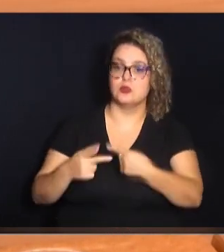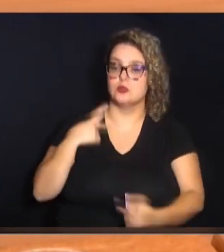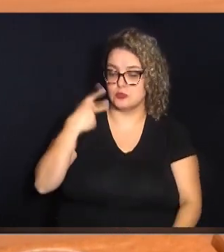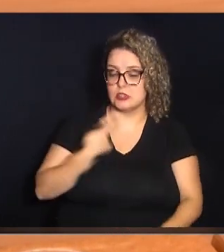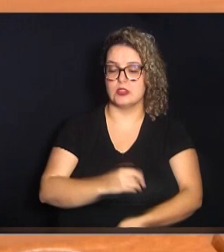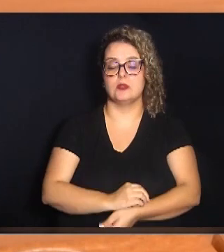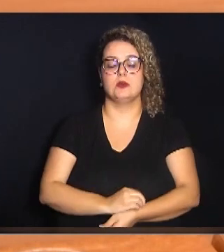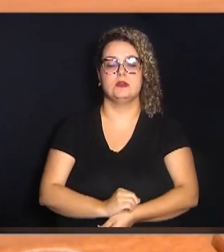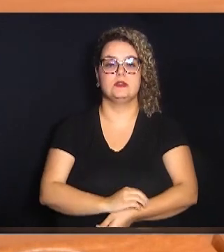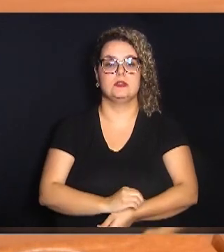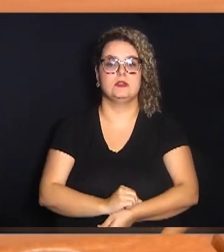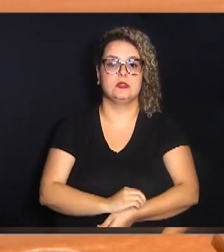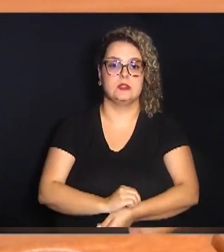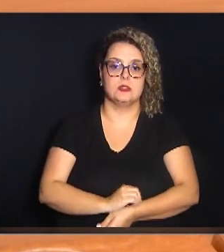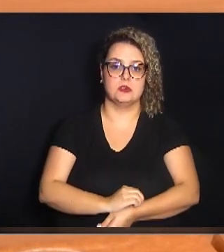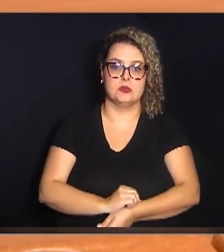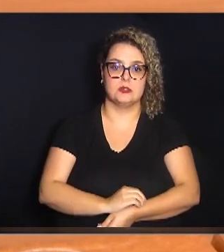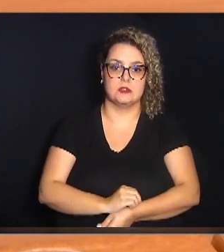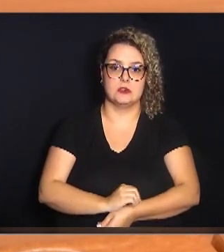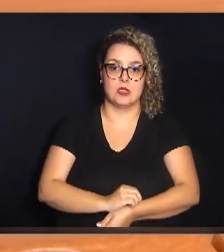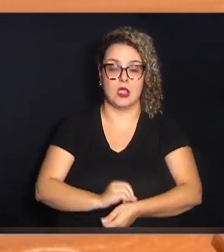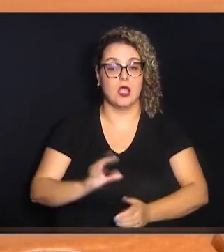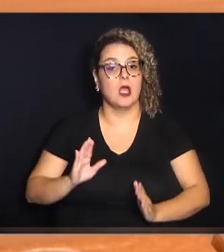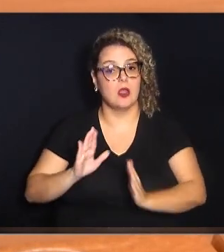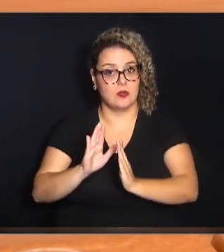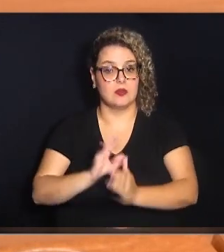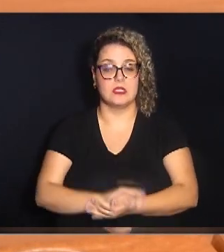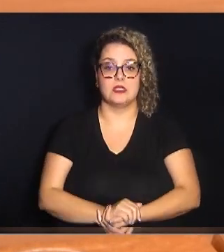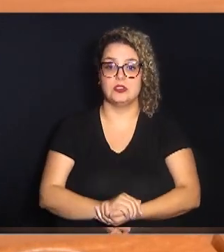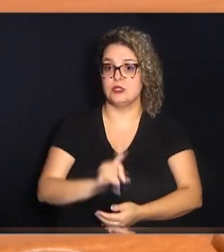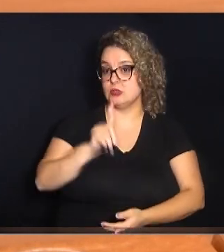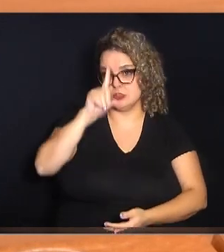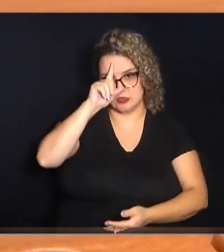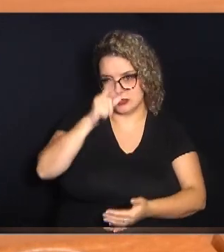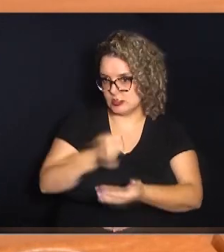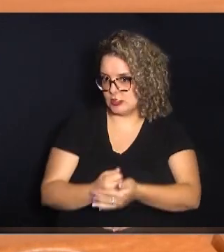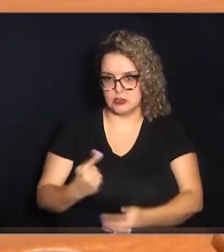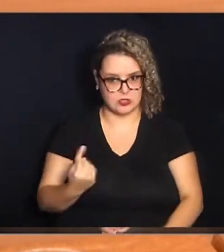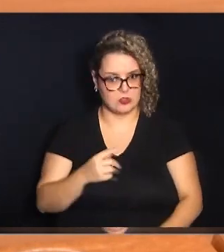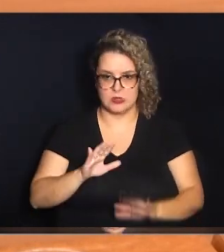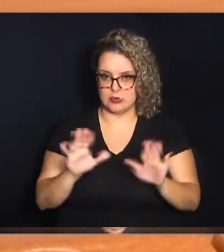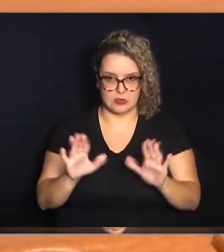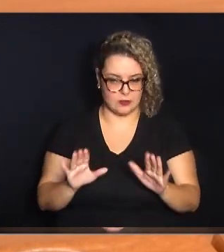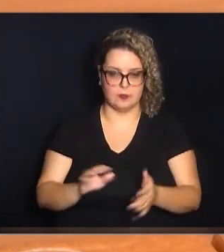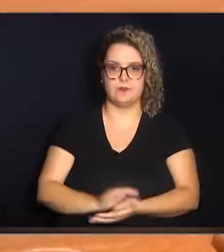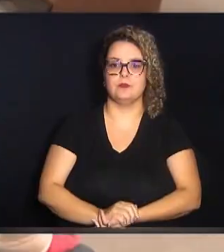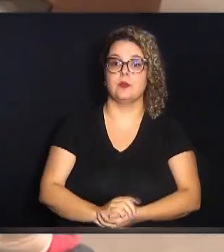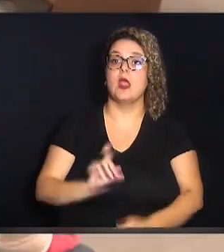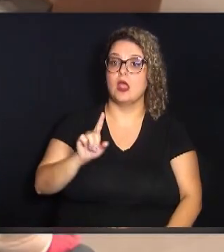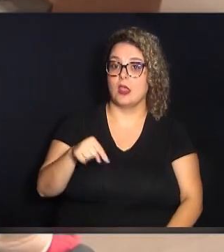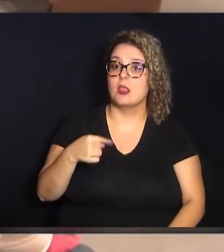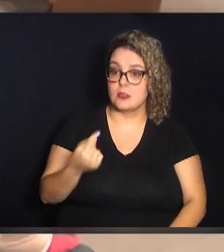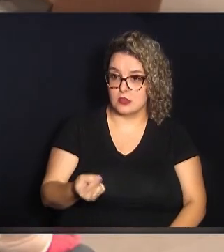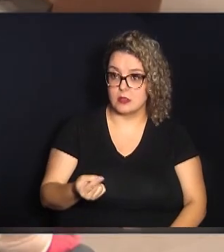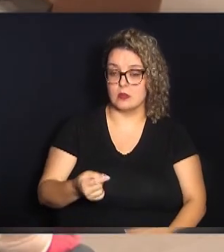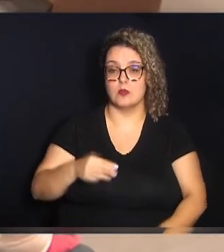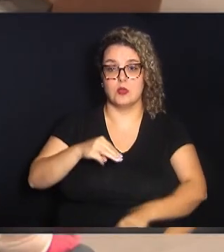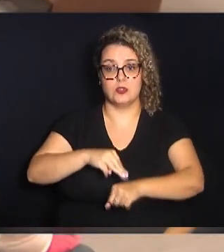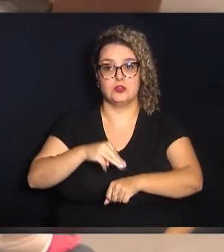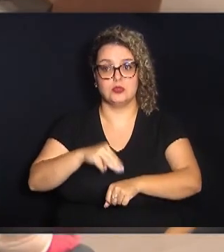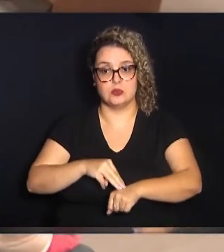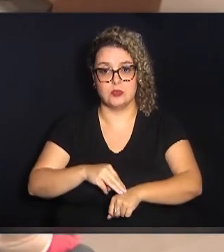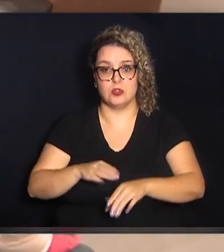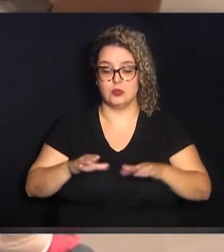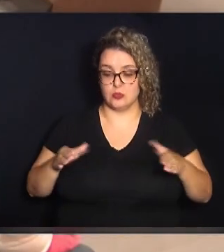demais vereadores a frente não eh Toma decisões de forma isolada em seguida os